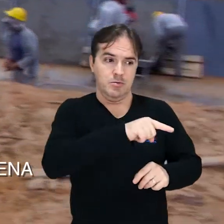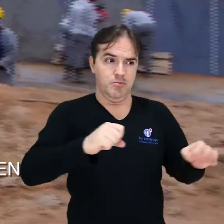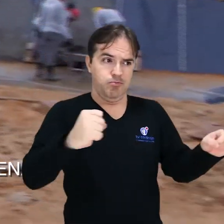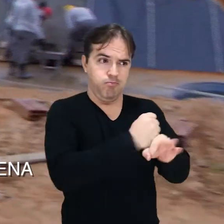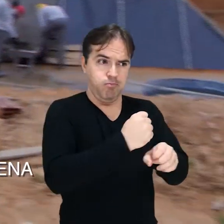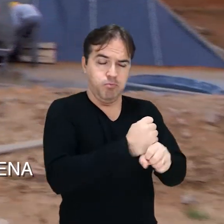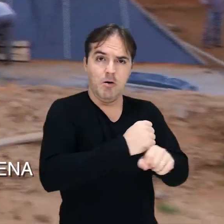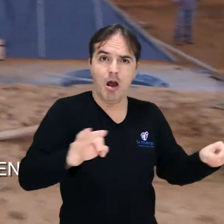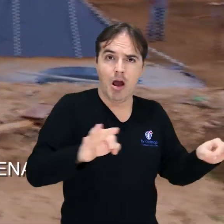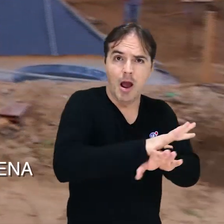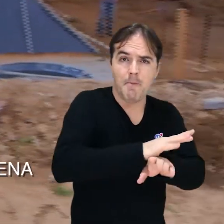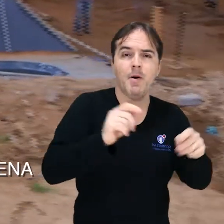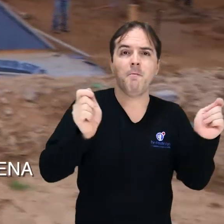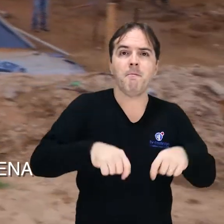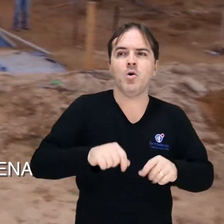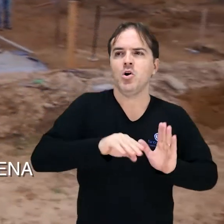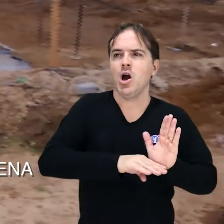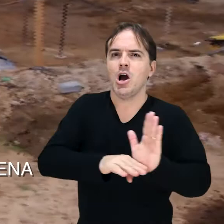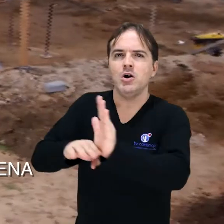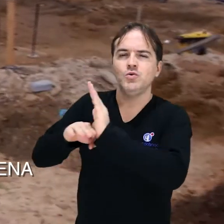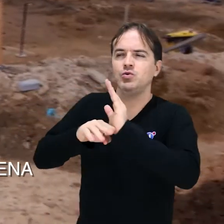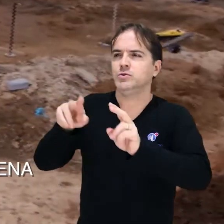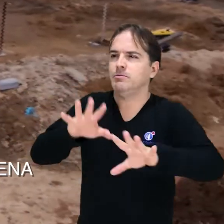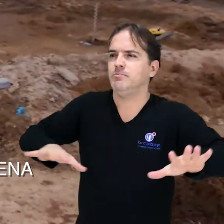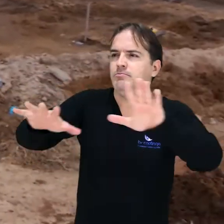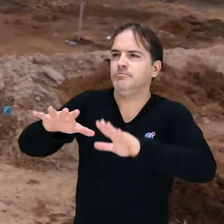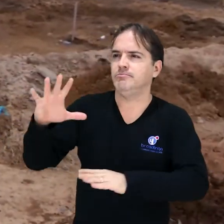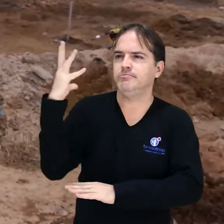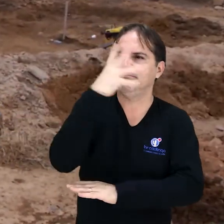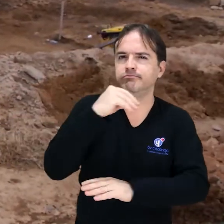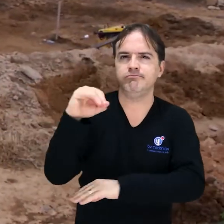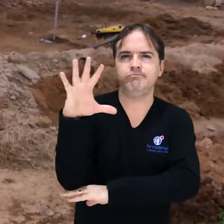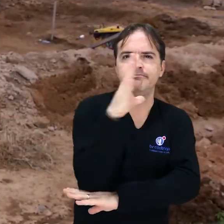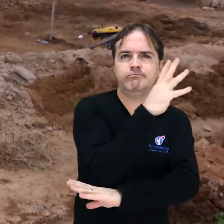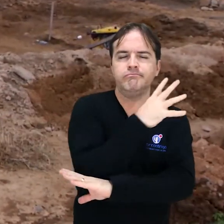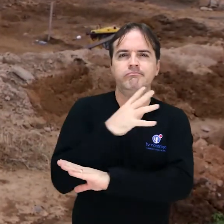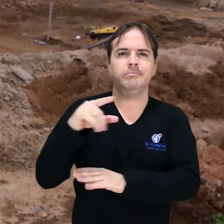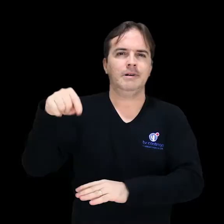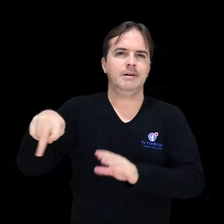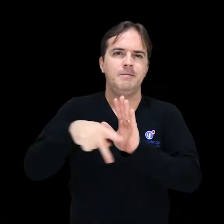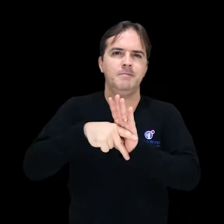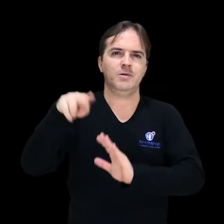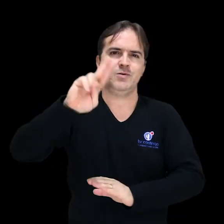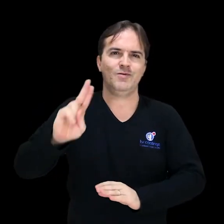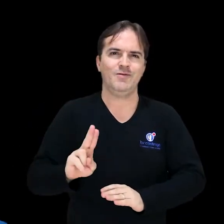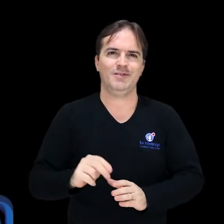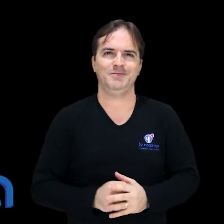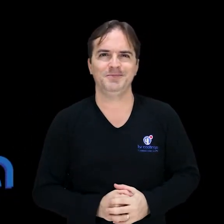reservatório também vai contribuir para melhorar a paisagem no campus sede da Univasf.